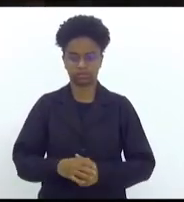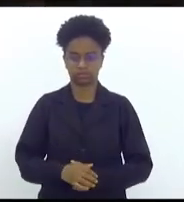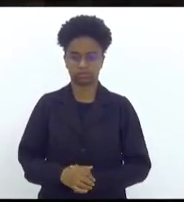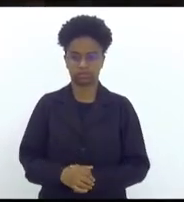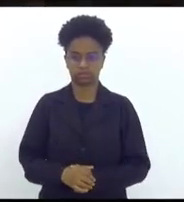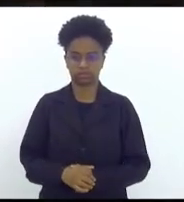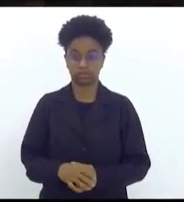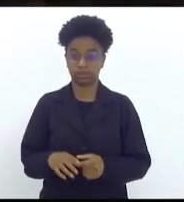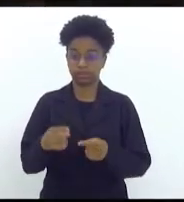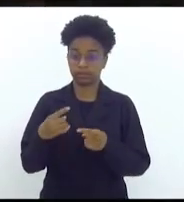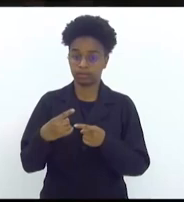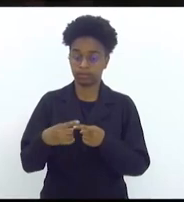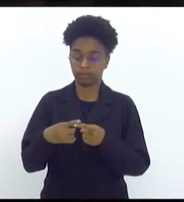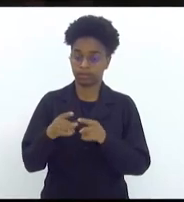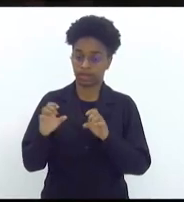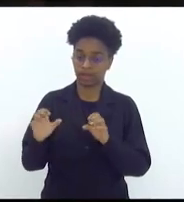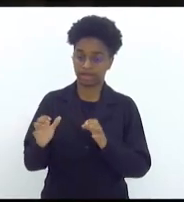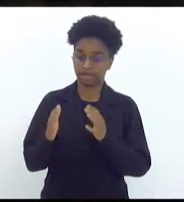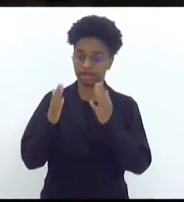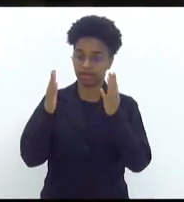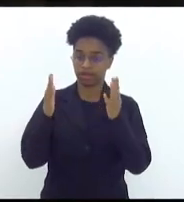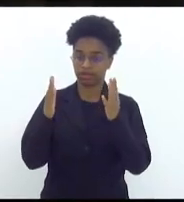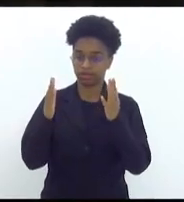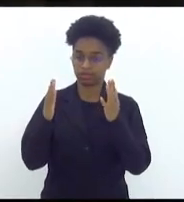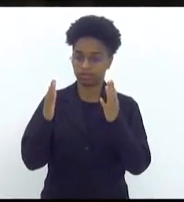porque foi um evento suprapartidário